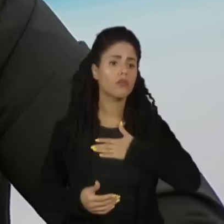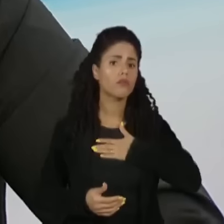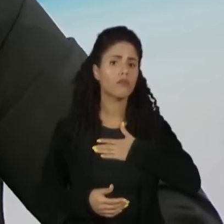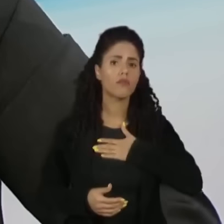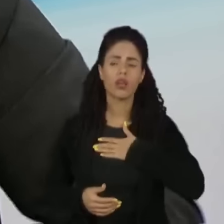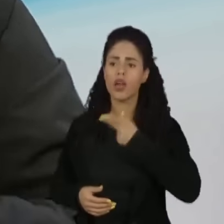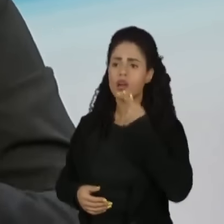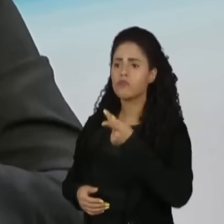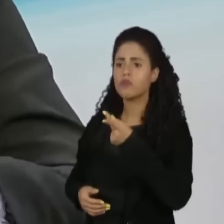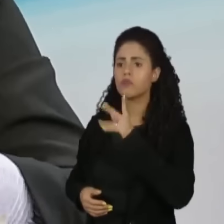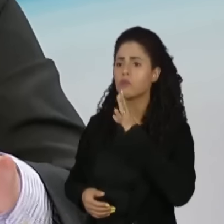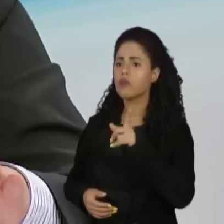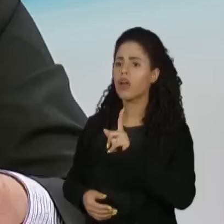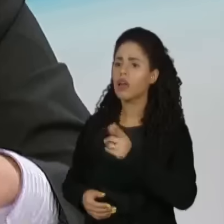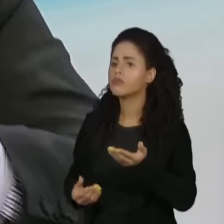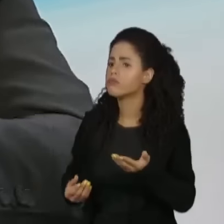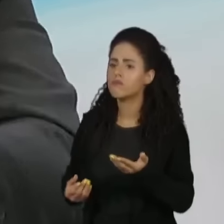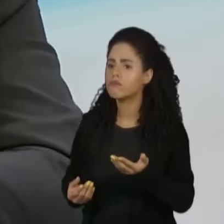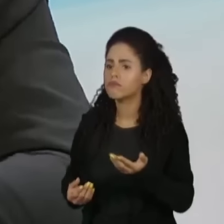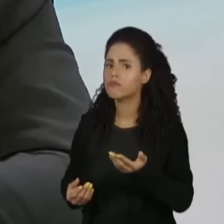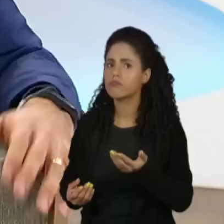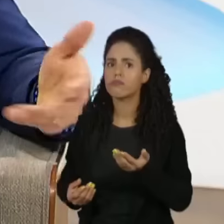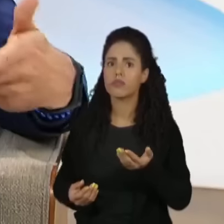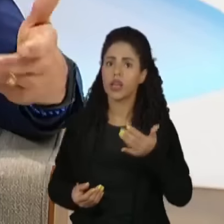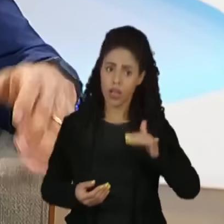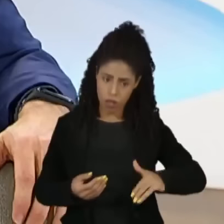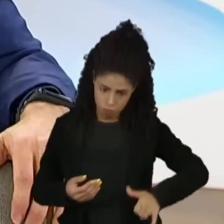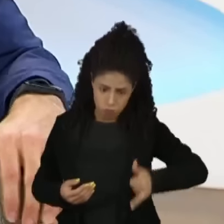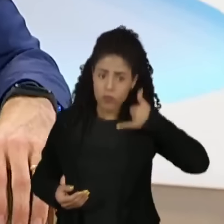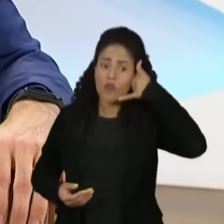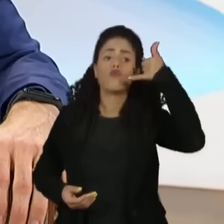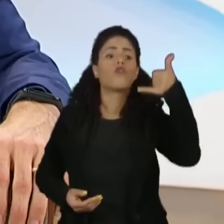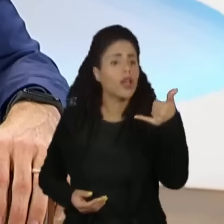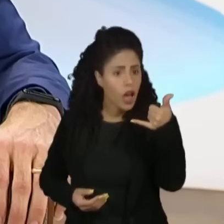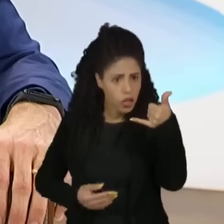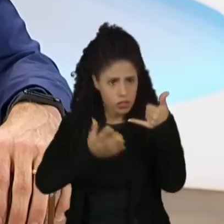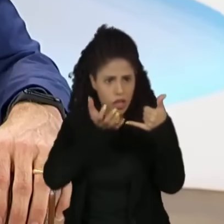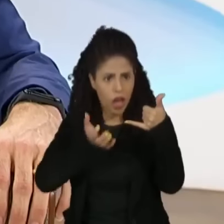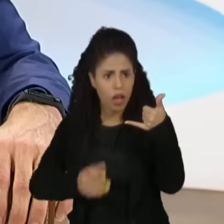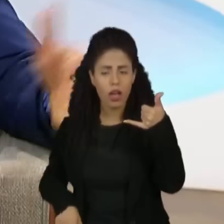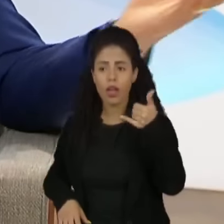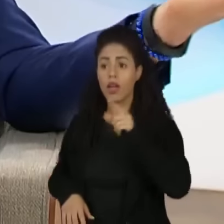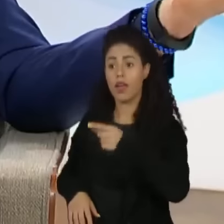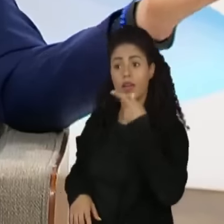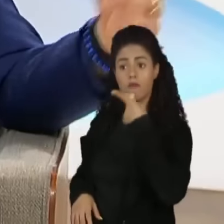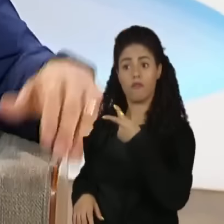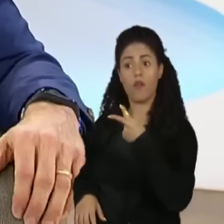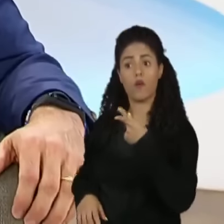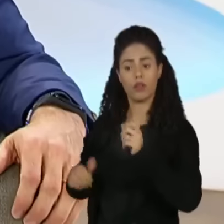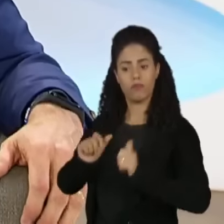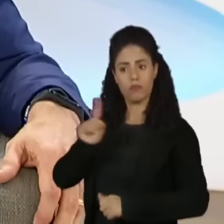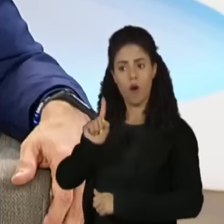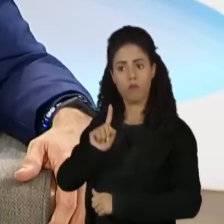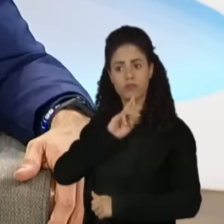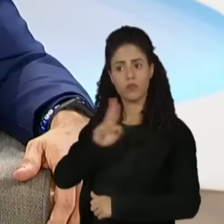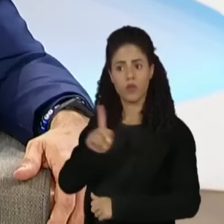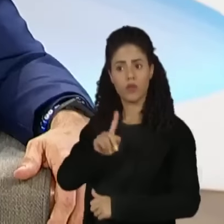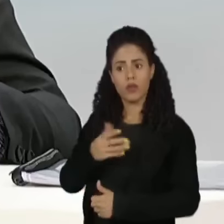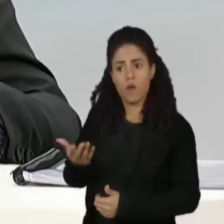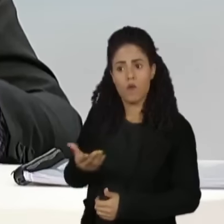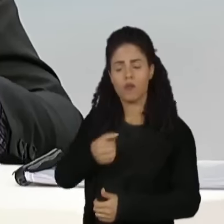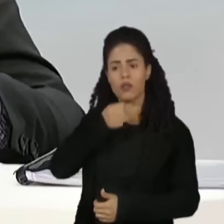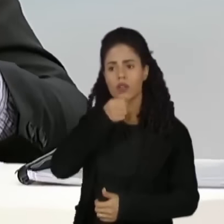que só conheceu vocês todos. Se quiser, eu ligo para ele aqui agora. Falo com ele agora. Se ele negar na ligação, vai ser difícil para ele. Ele que negou. E a gente publicou lá no UOL uma